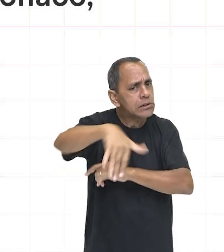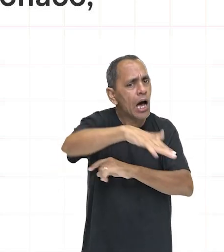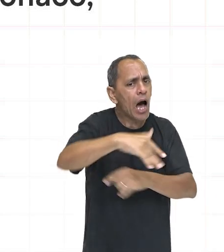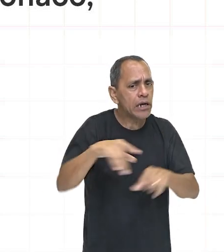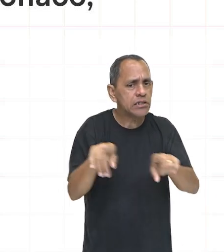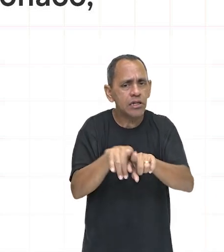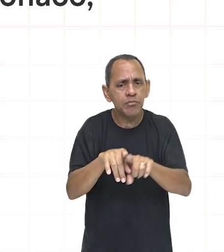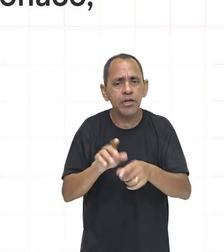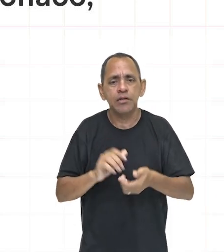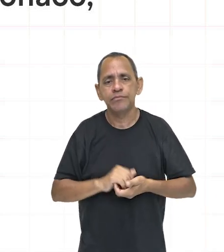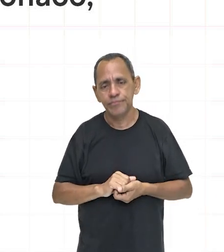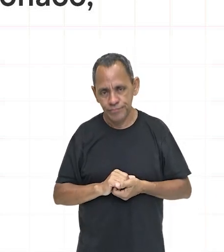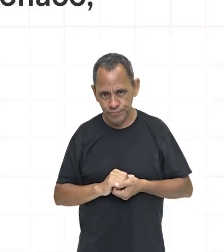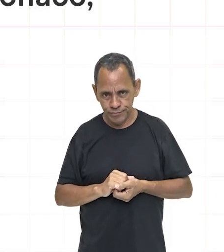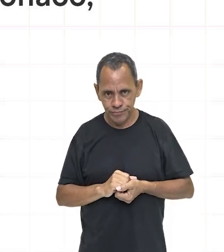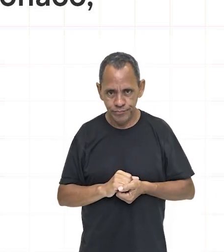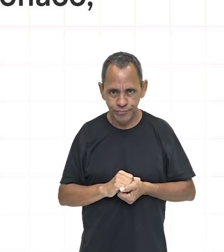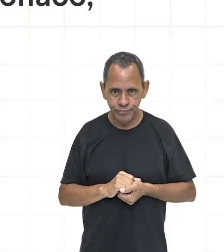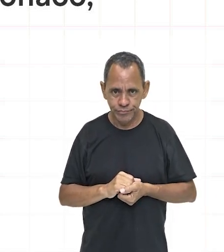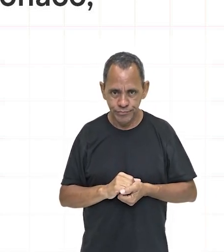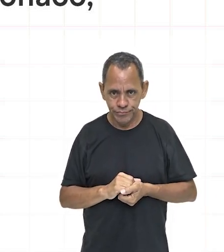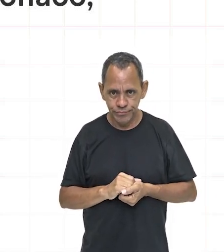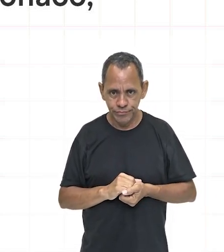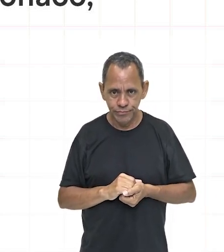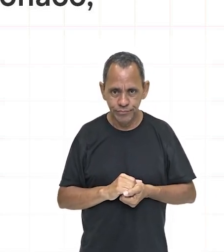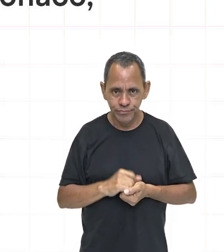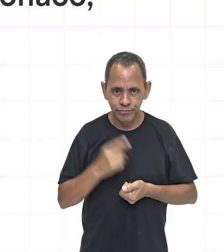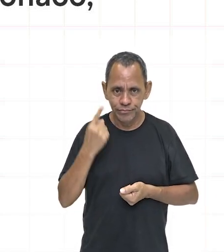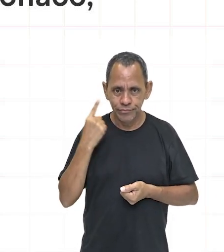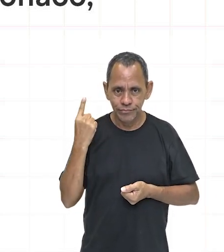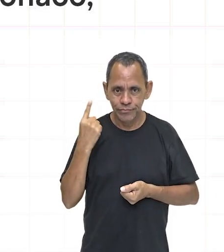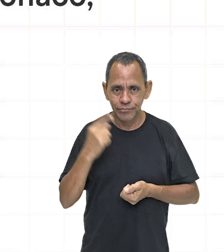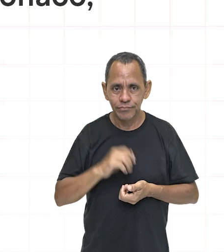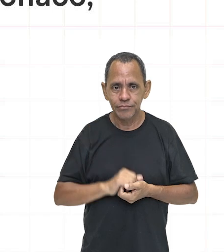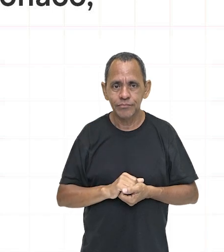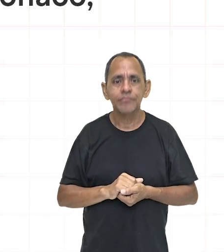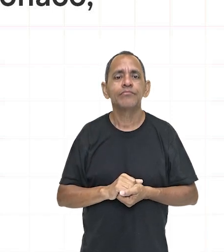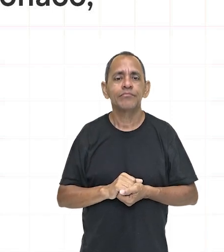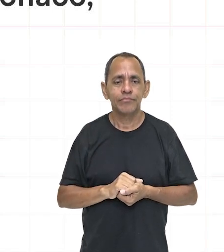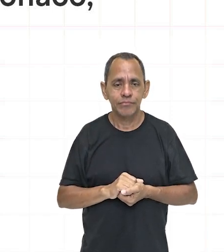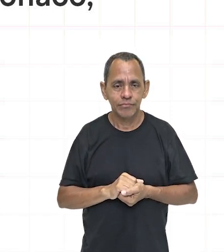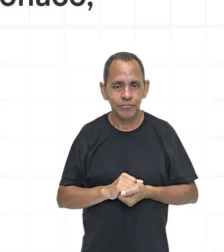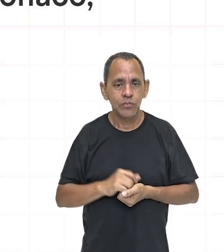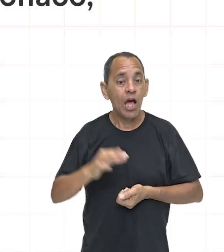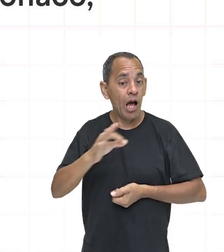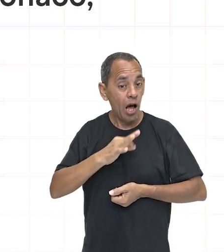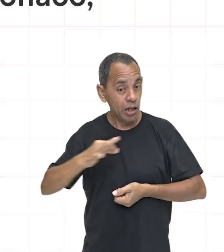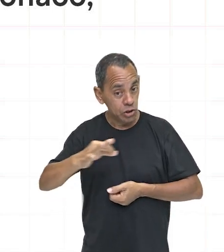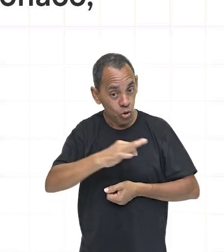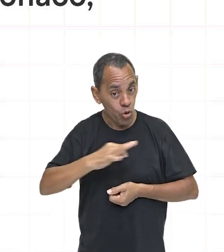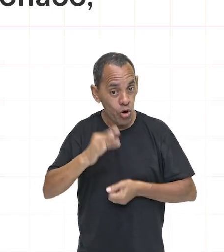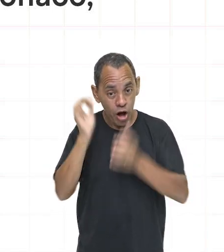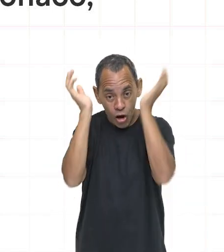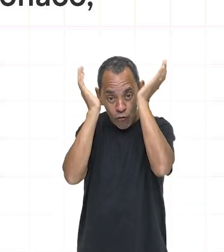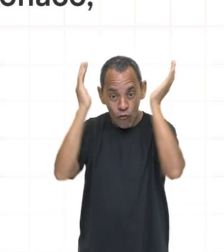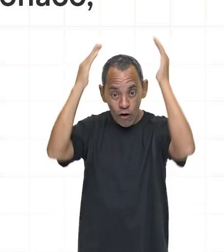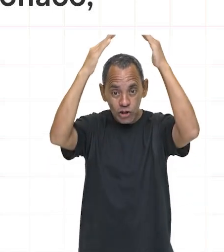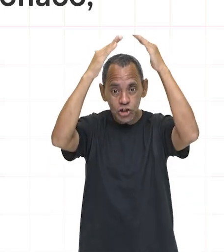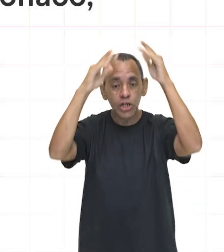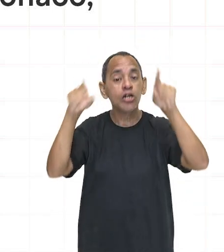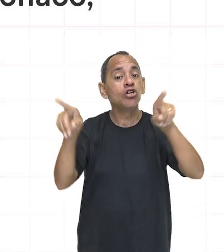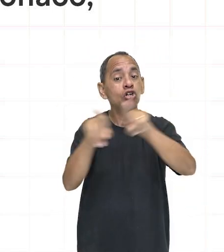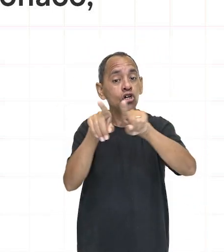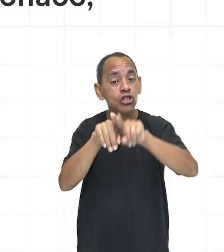países que fazem parte da zona do euro? Vamos ter Andorra, o Vaticano e